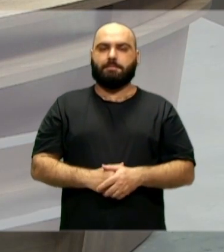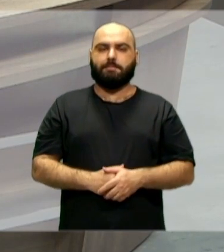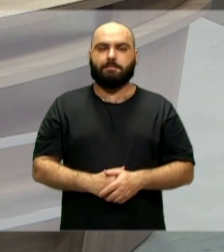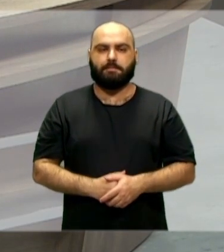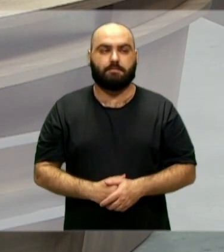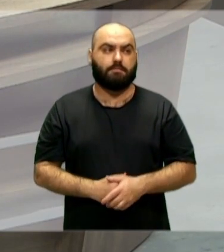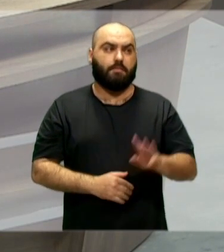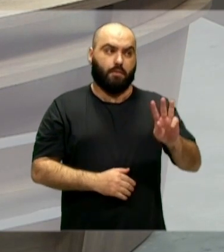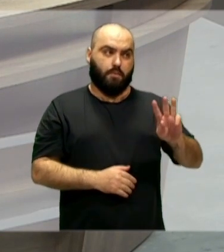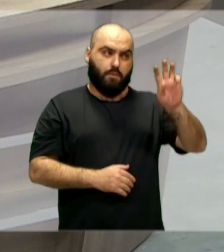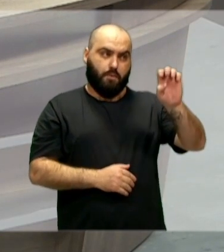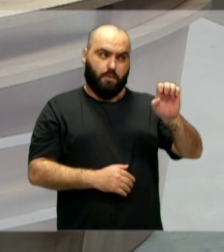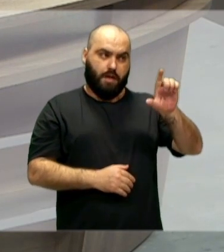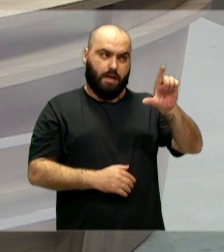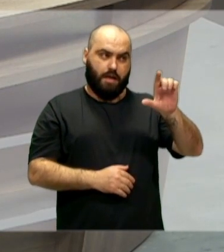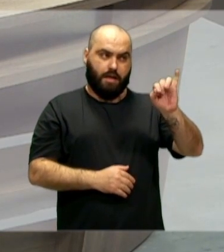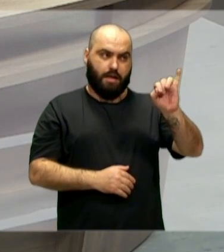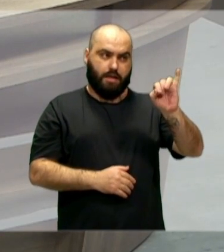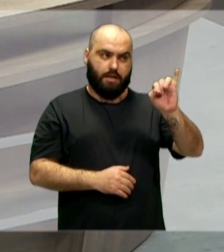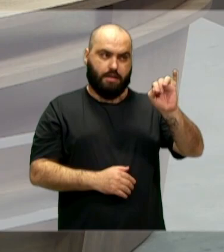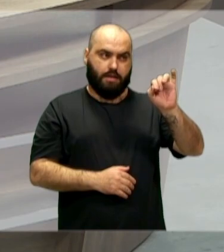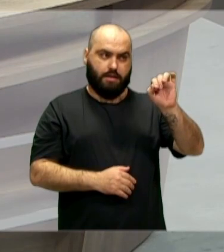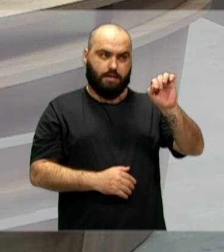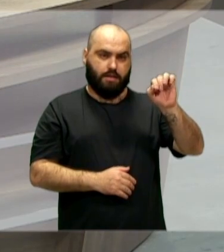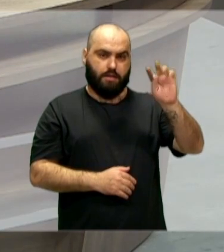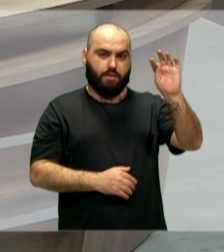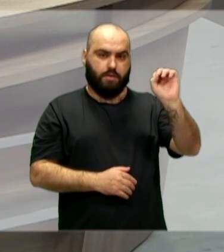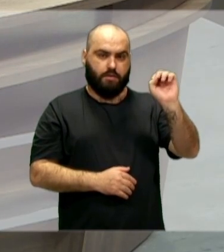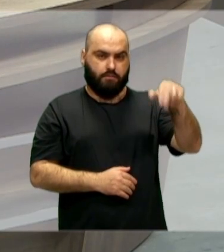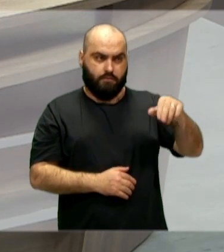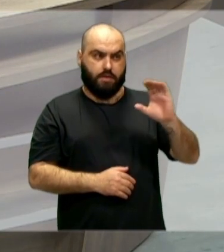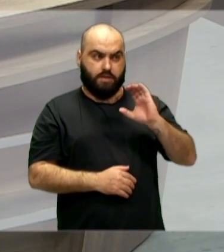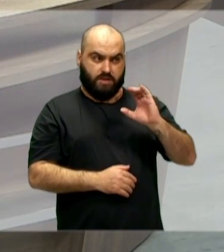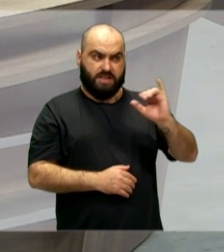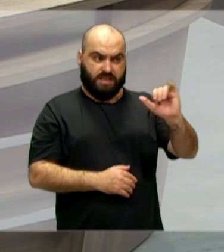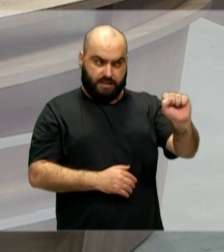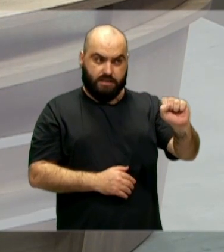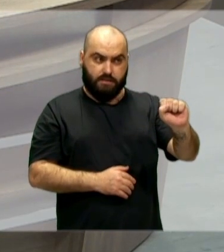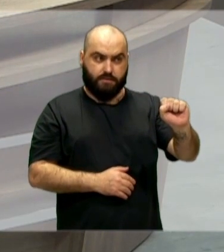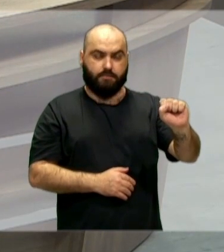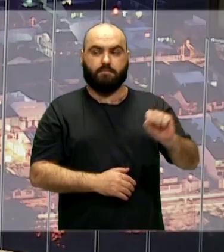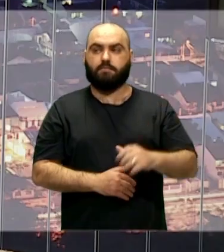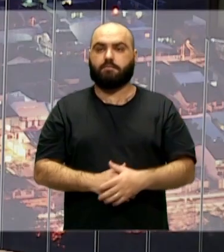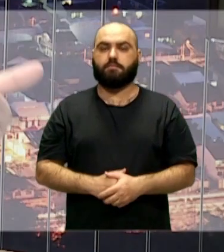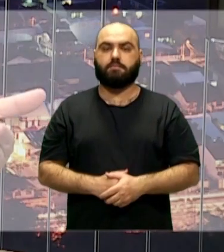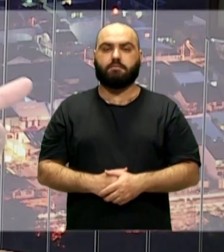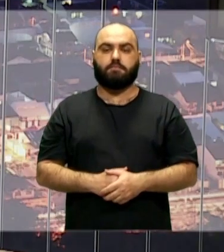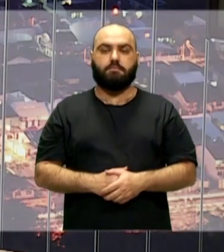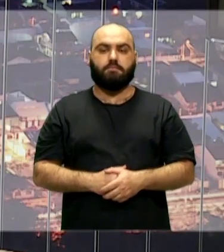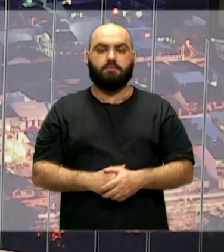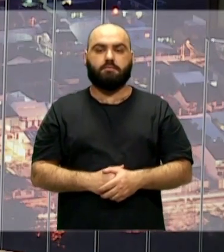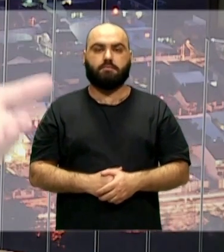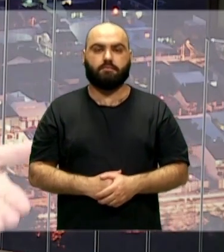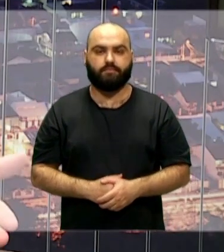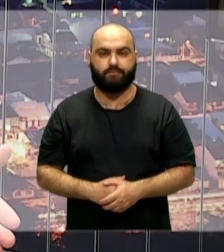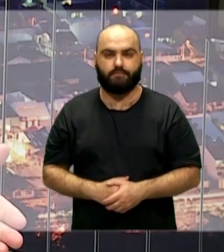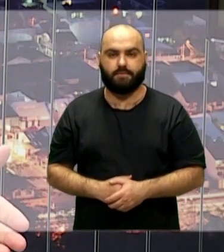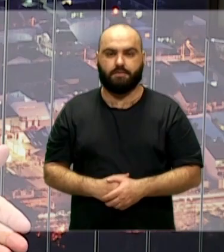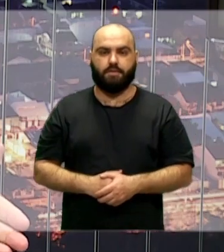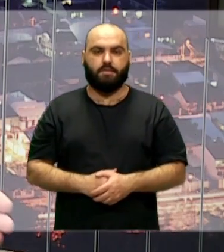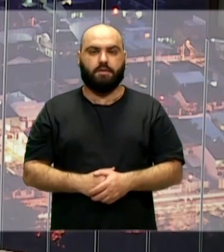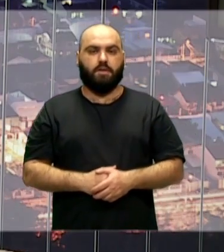Bom, você não é... Você é um homem Eu sou um homem cis. cis. Exatamente. Né? E a tua sexualidade